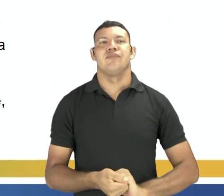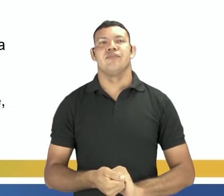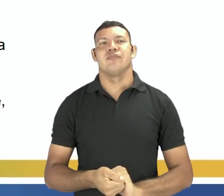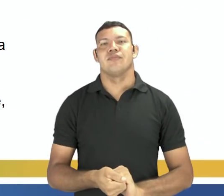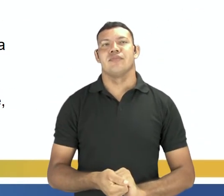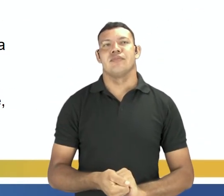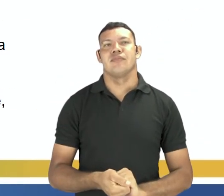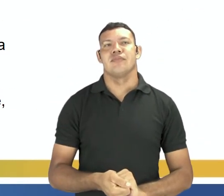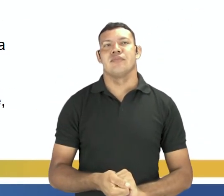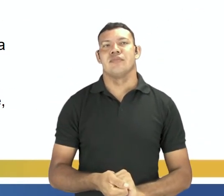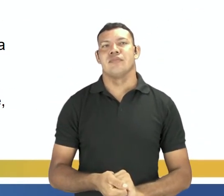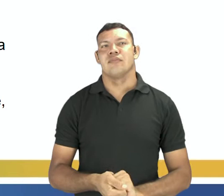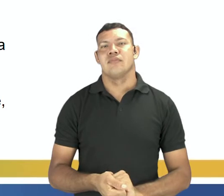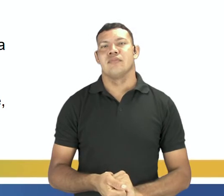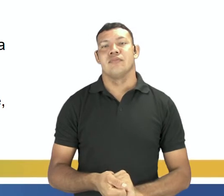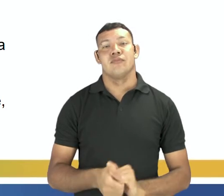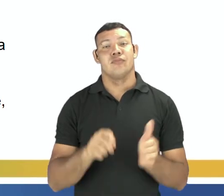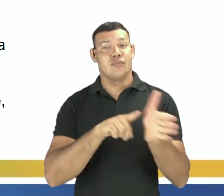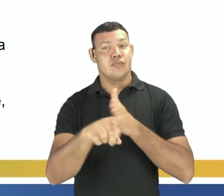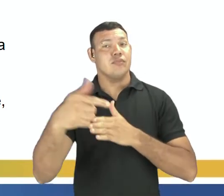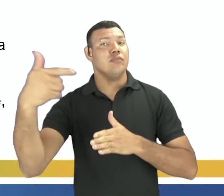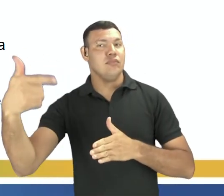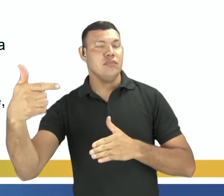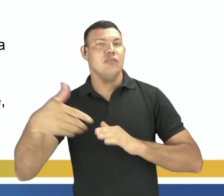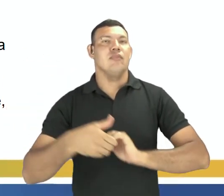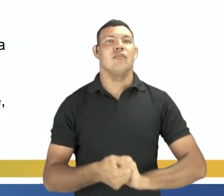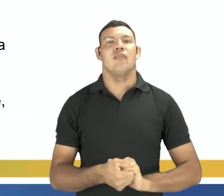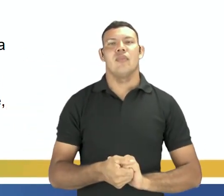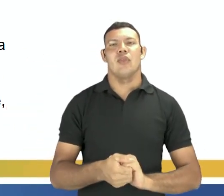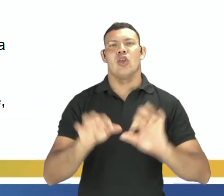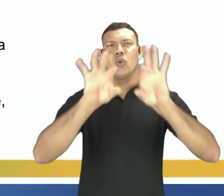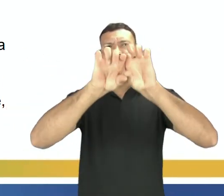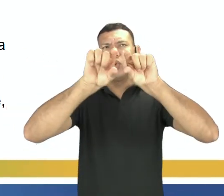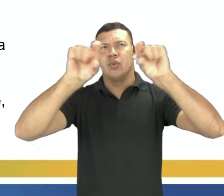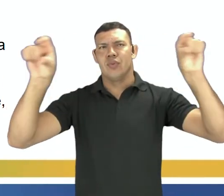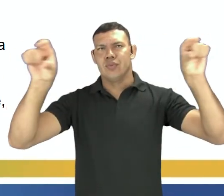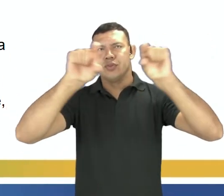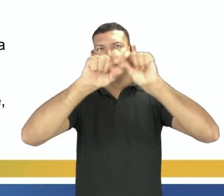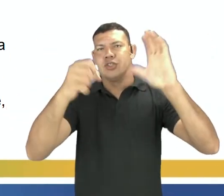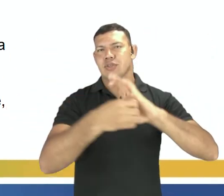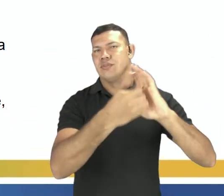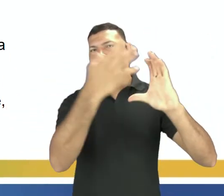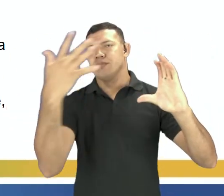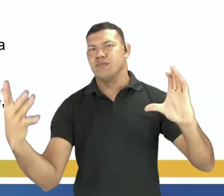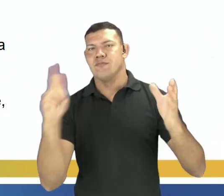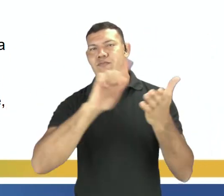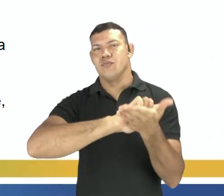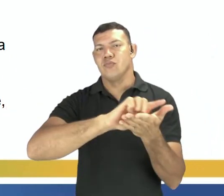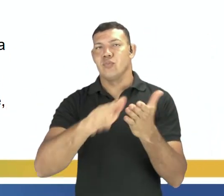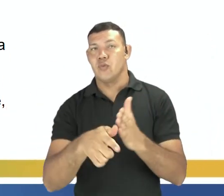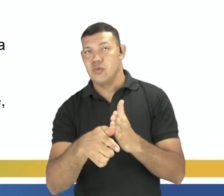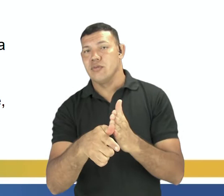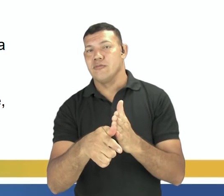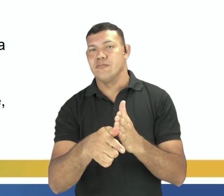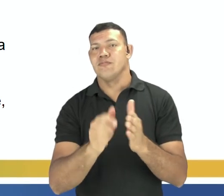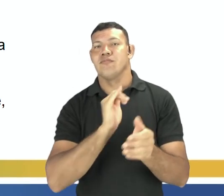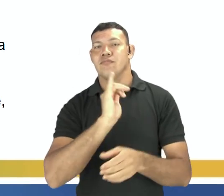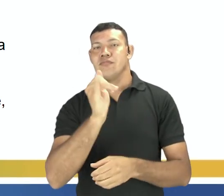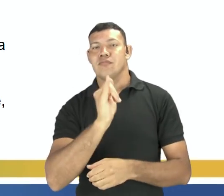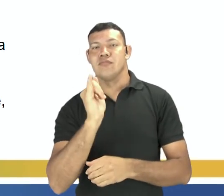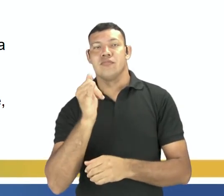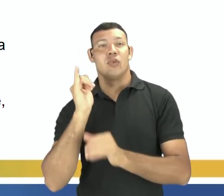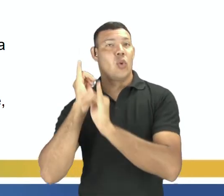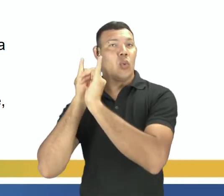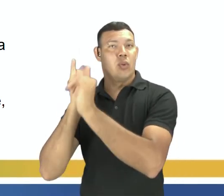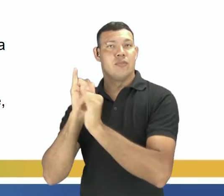O fragmento, questão 2. O fragmento apresenta característica marcante do gênero narrativo conto. Nós